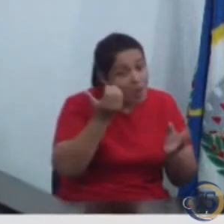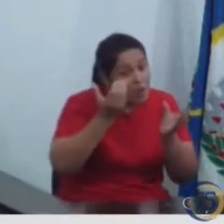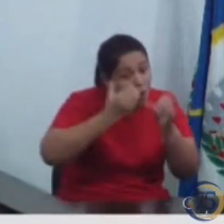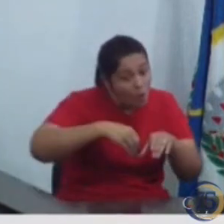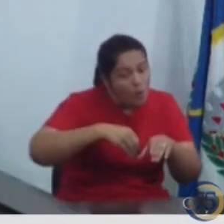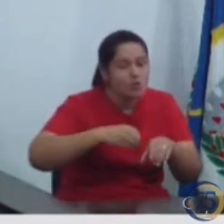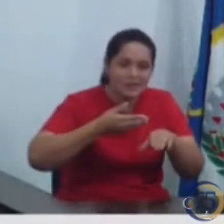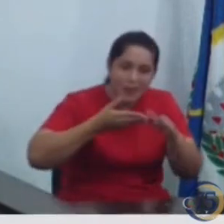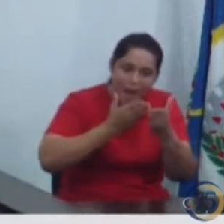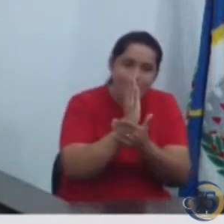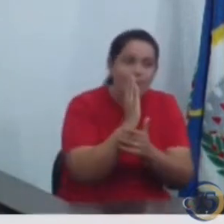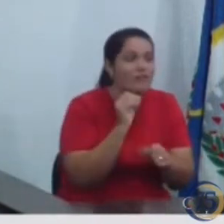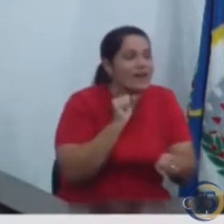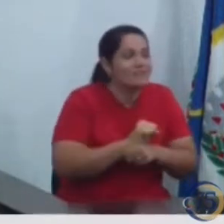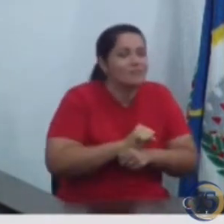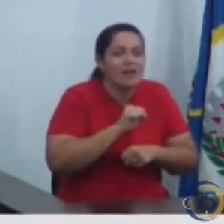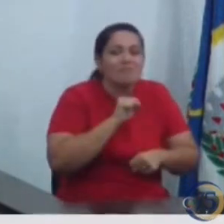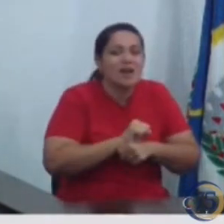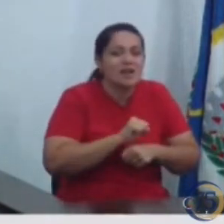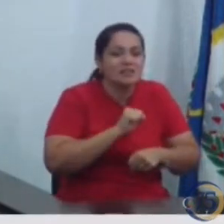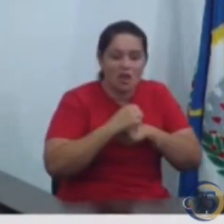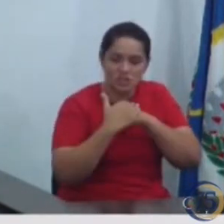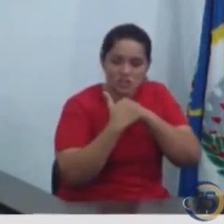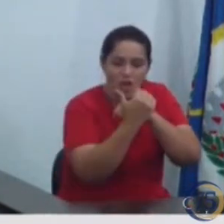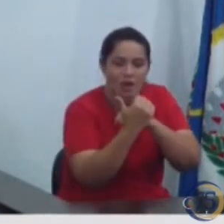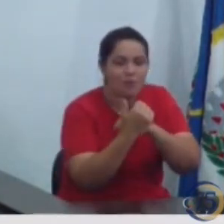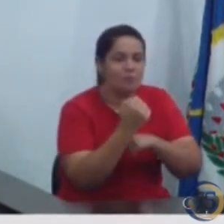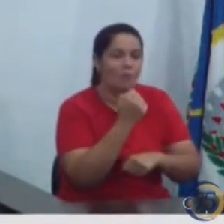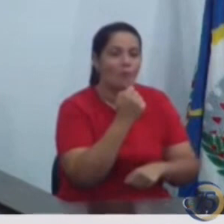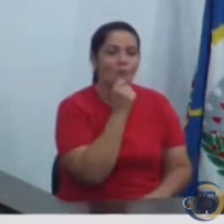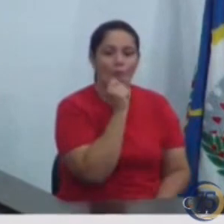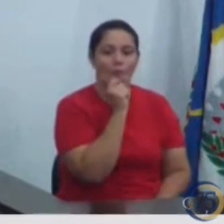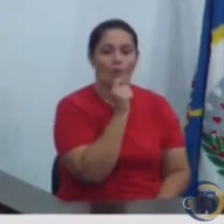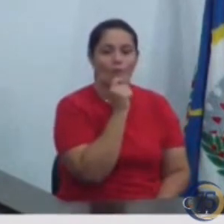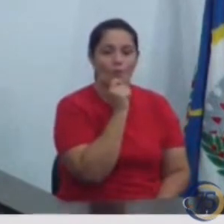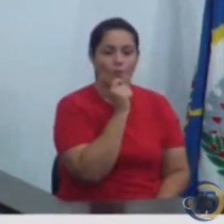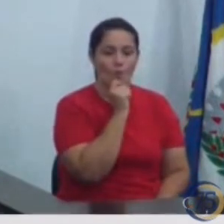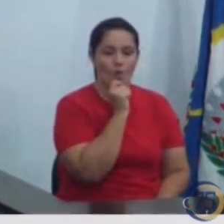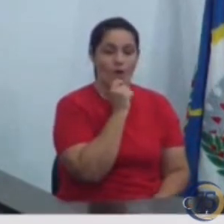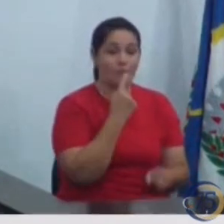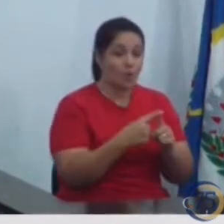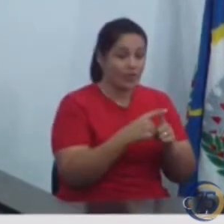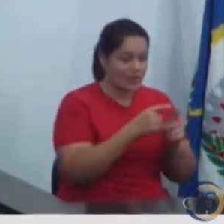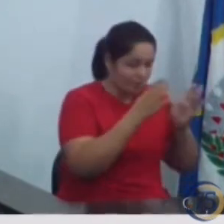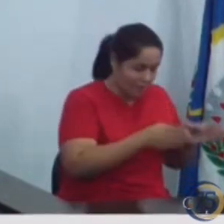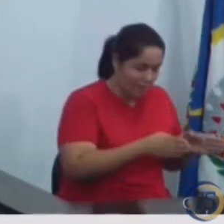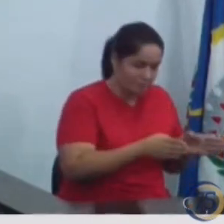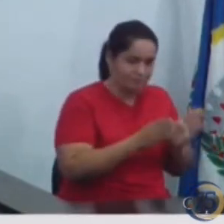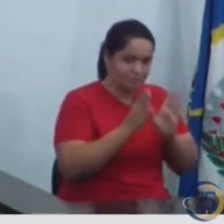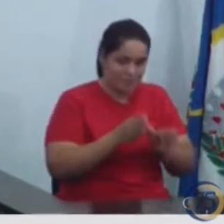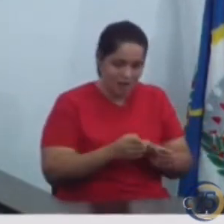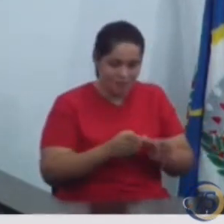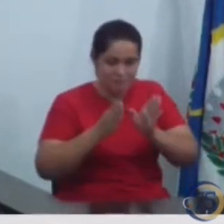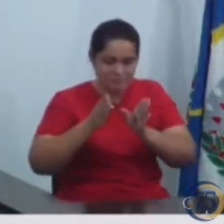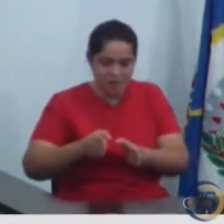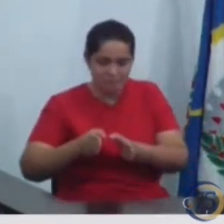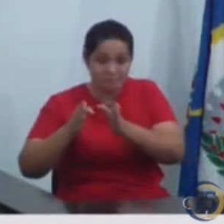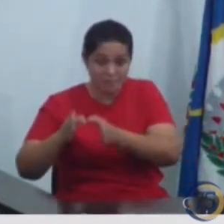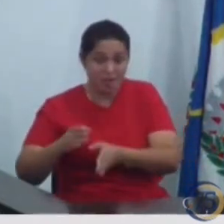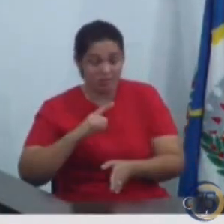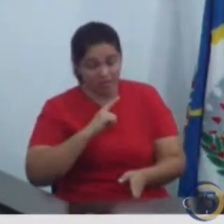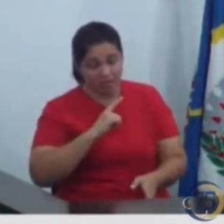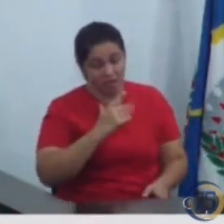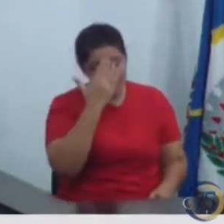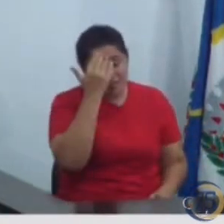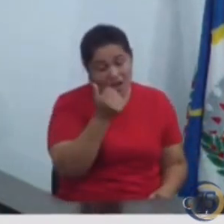é uma série de fases para ser contratado 10 anos admissionais etc